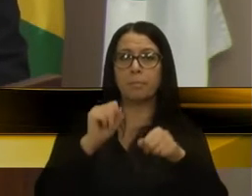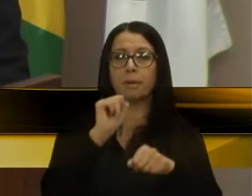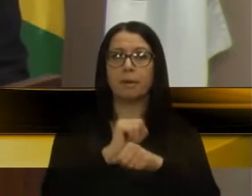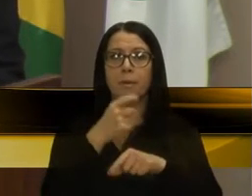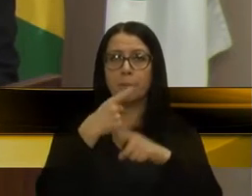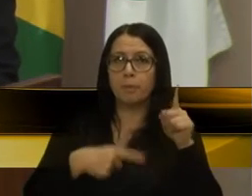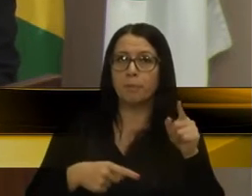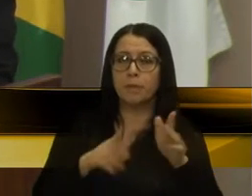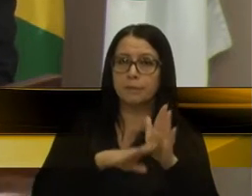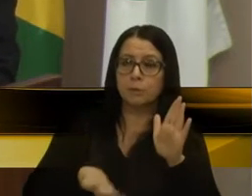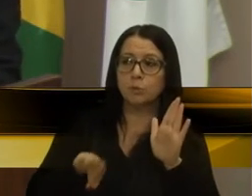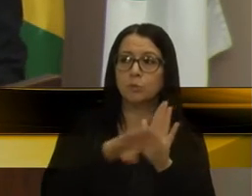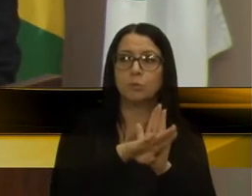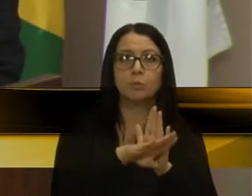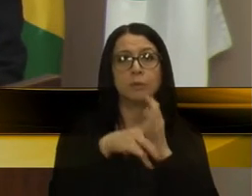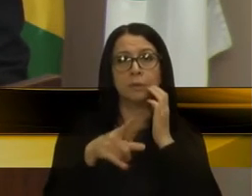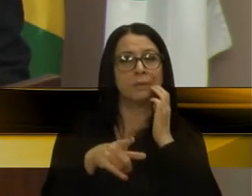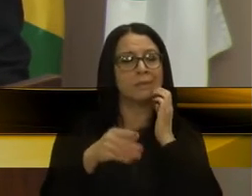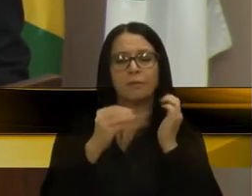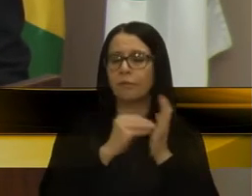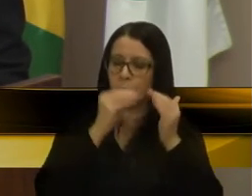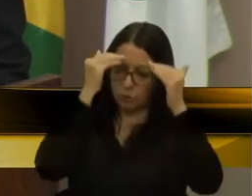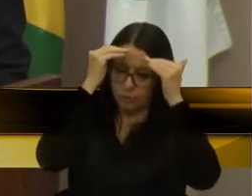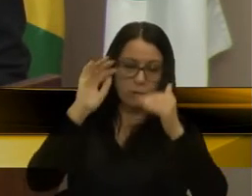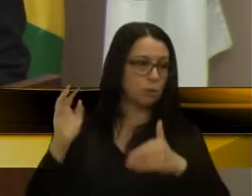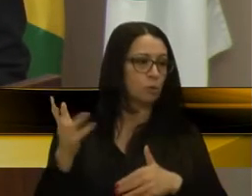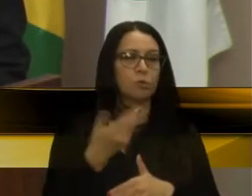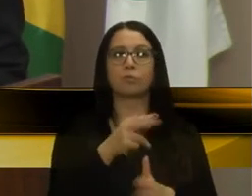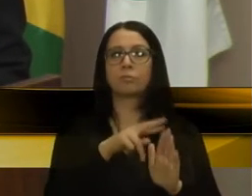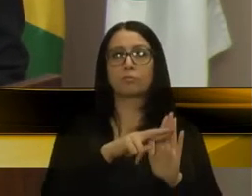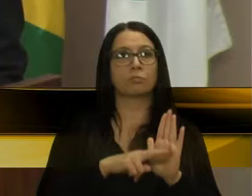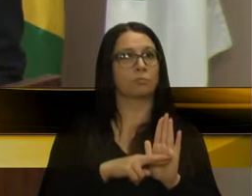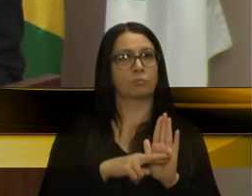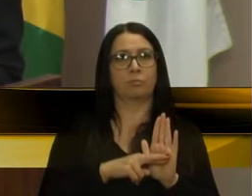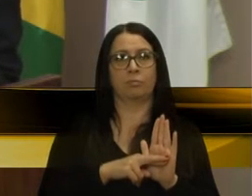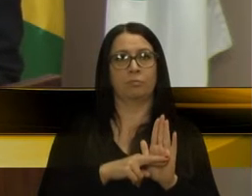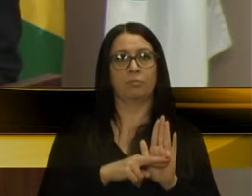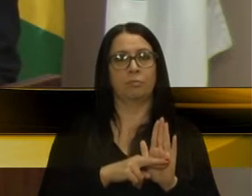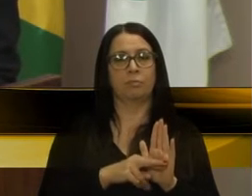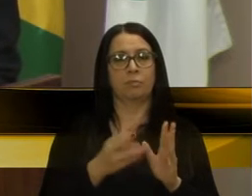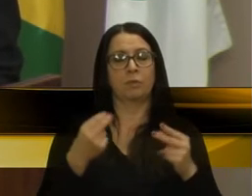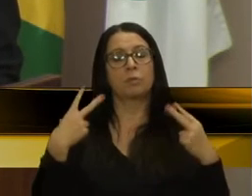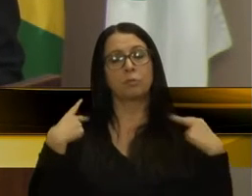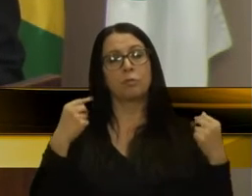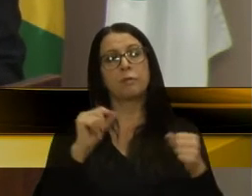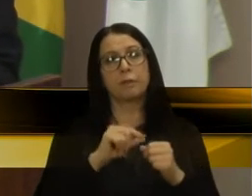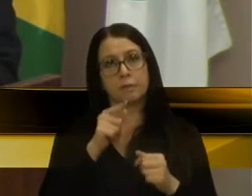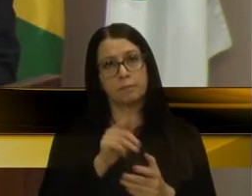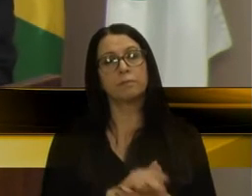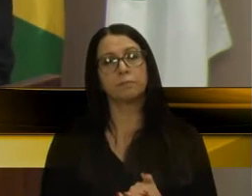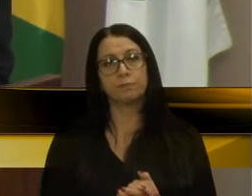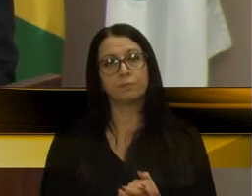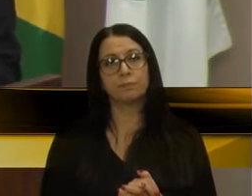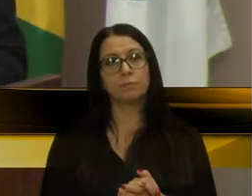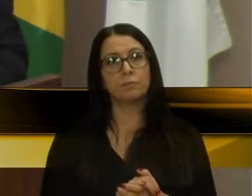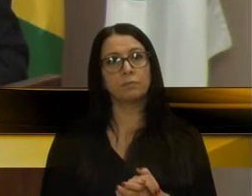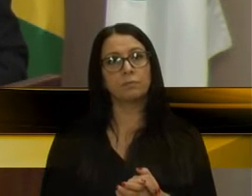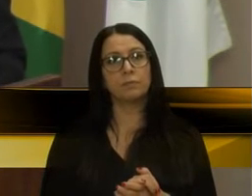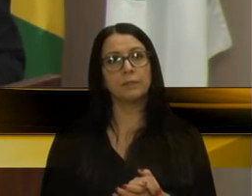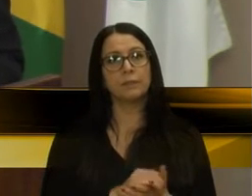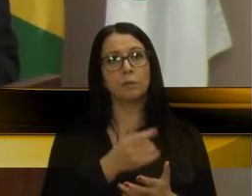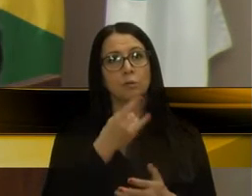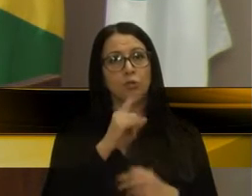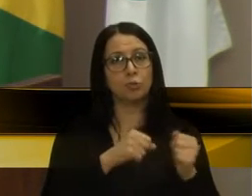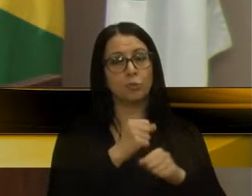proibido estacionar, enfim. É um desrespeito total às regras do trânsito, muitos motoristas fazem isso. Ao longo dos